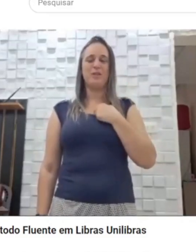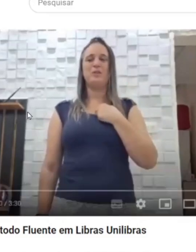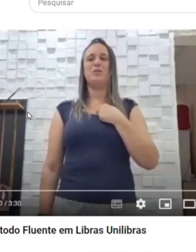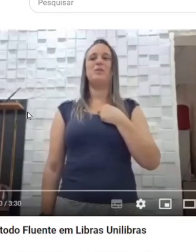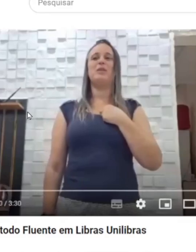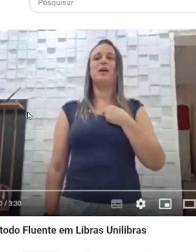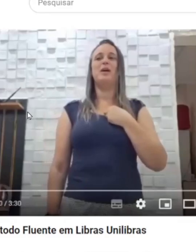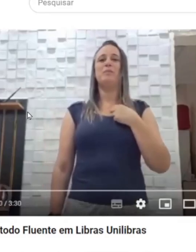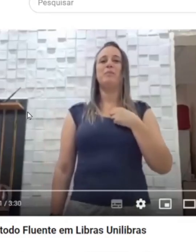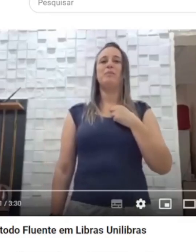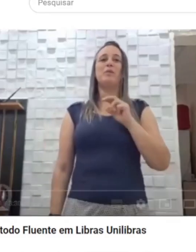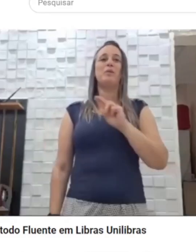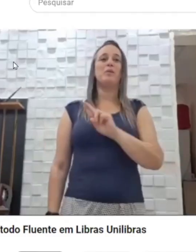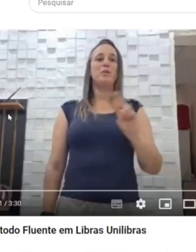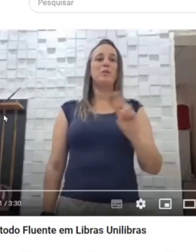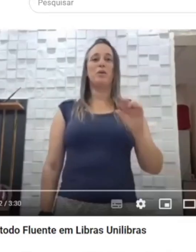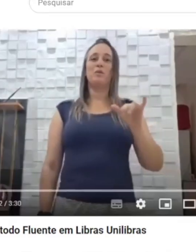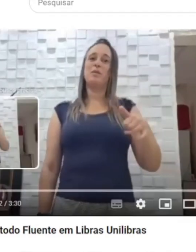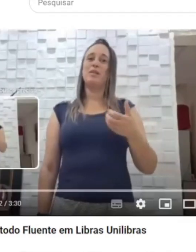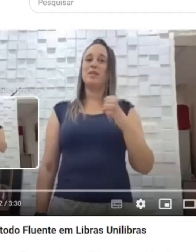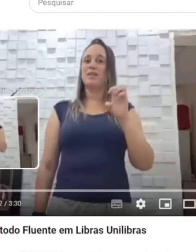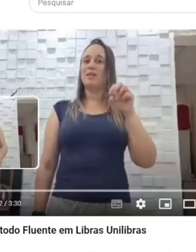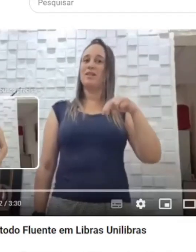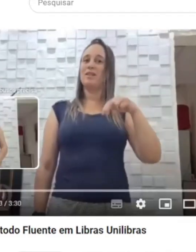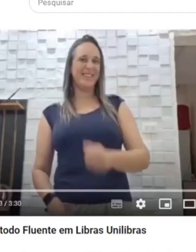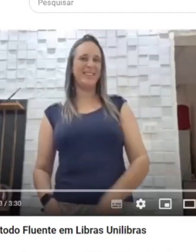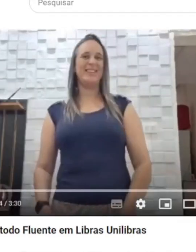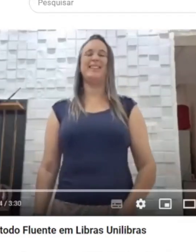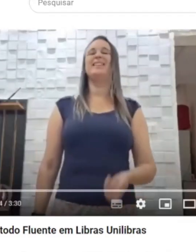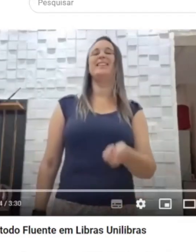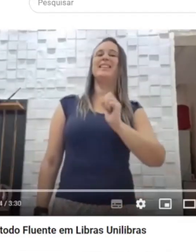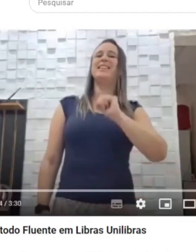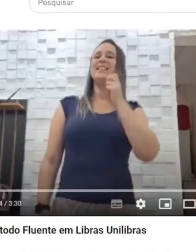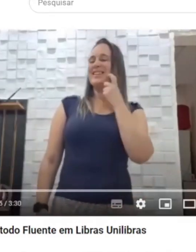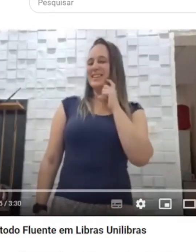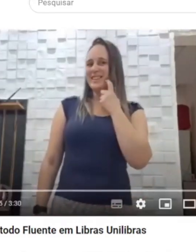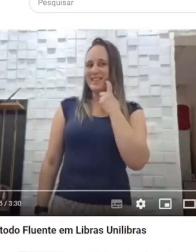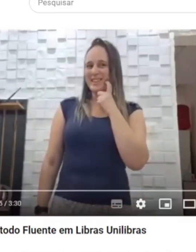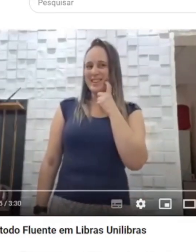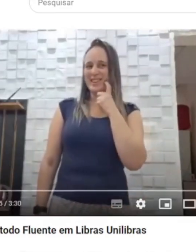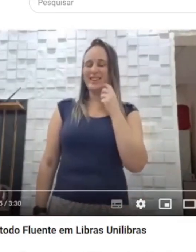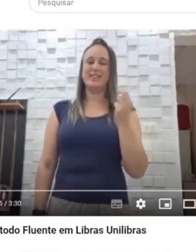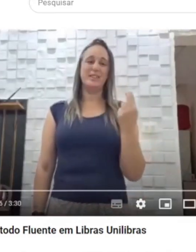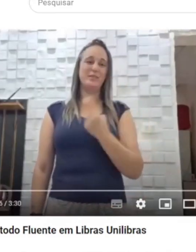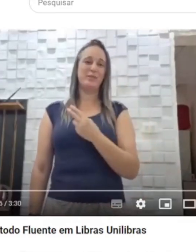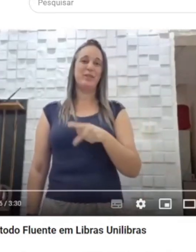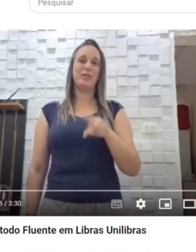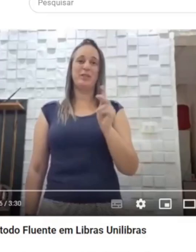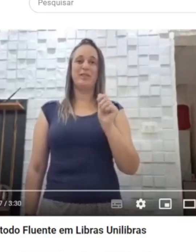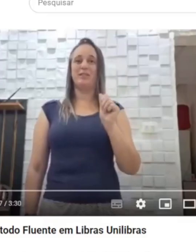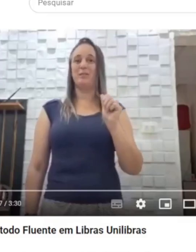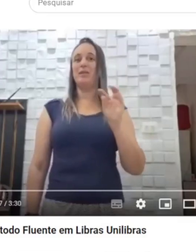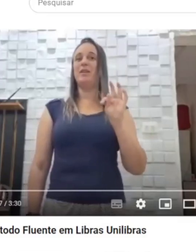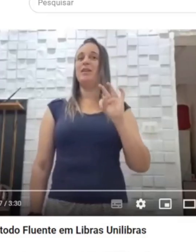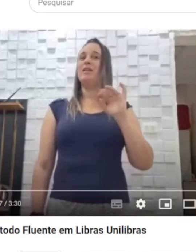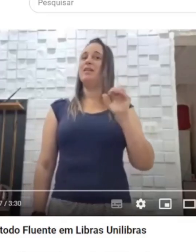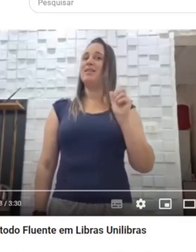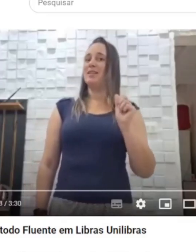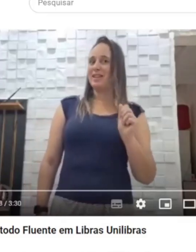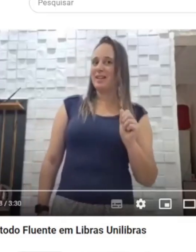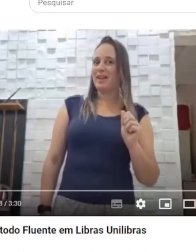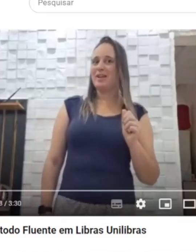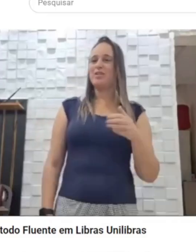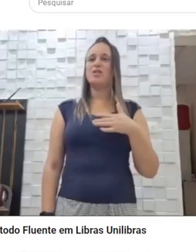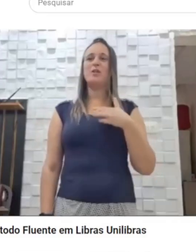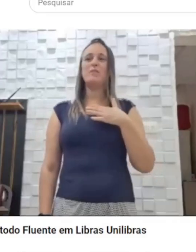método Fluente em Libras. Você vê que ela já tem uma postura diferente, uma segurança diferente, até um sorriso no rosto diferente.